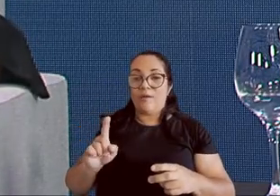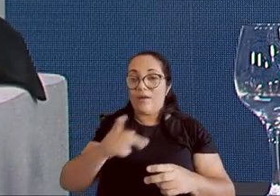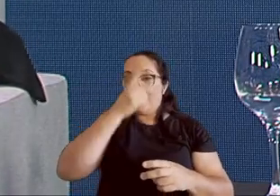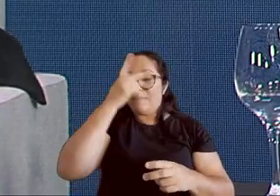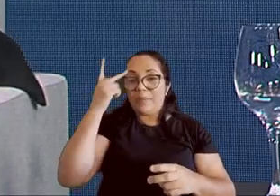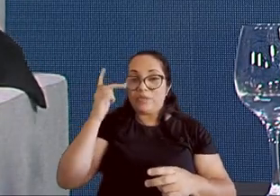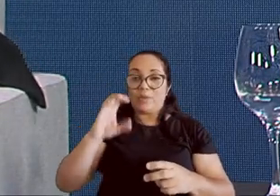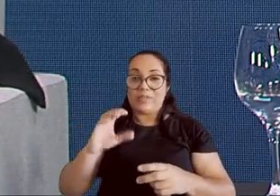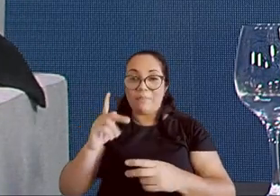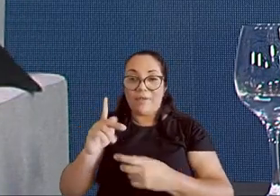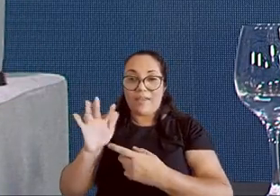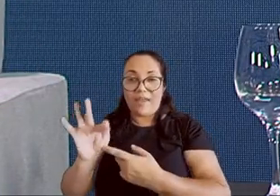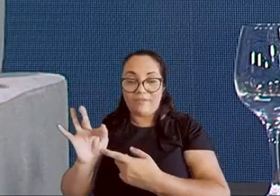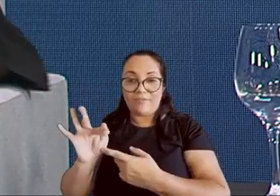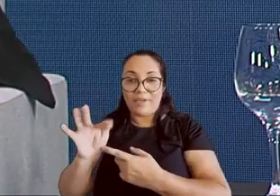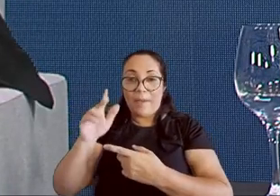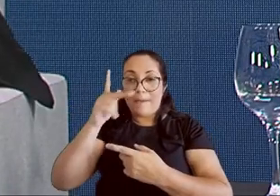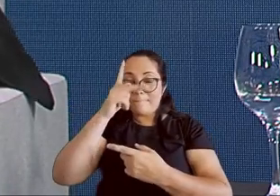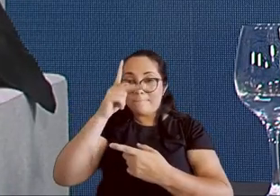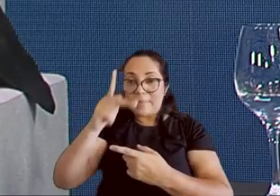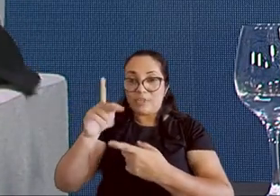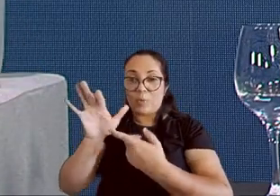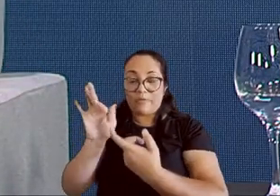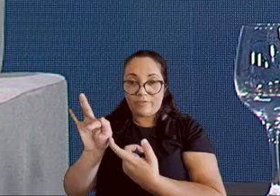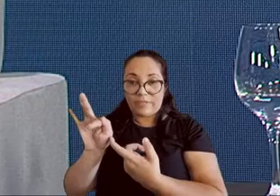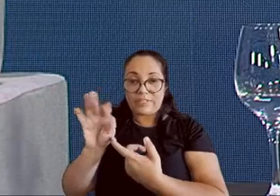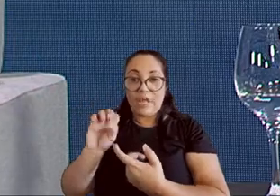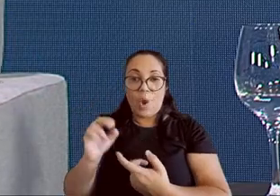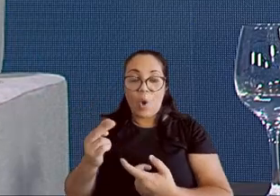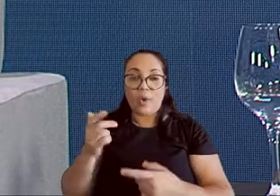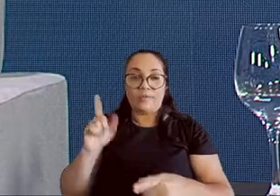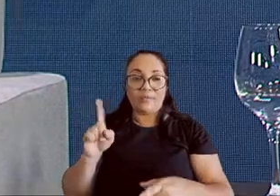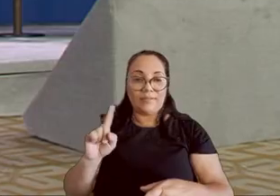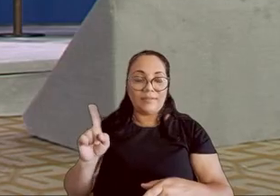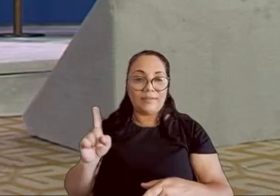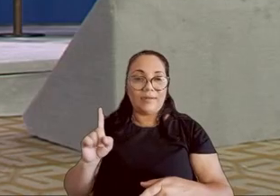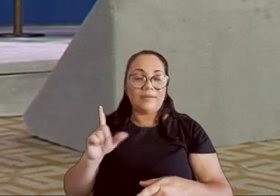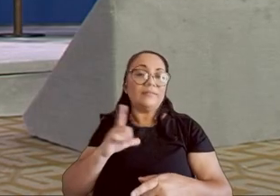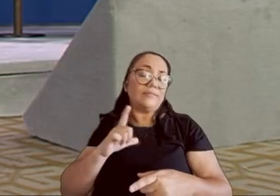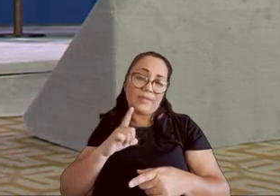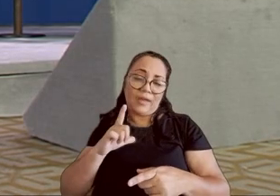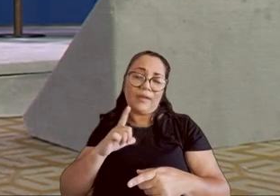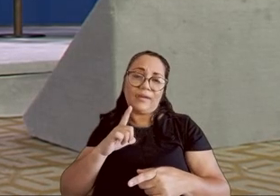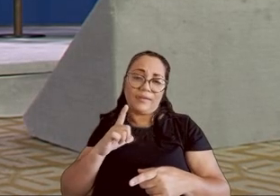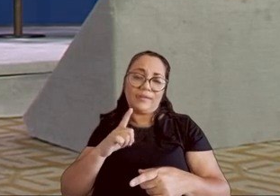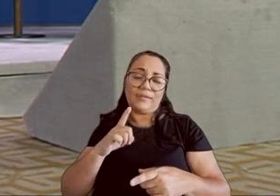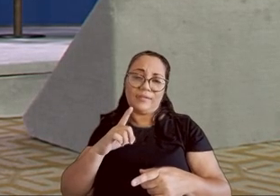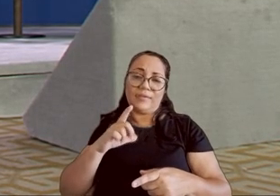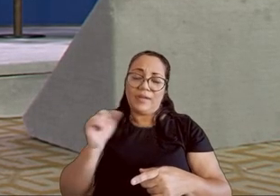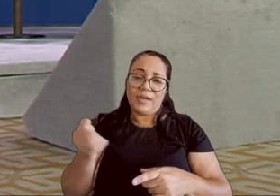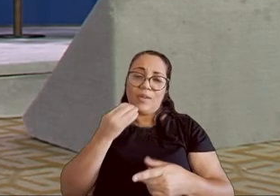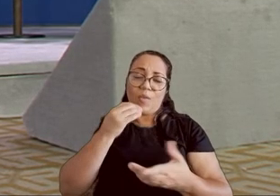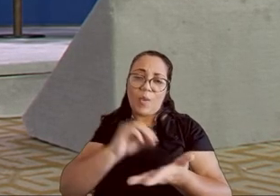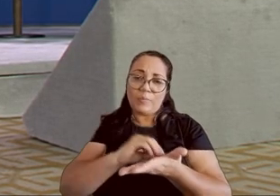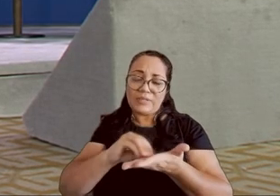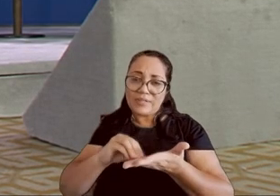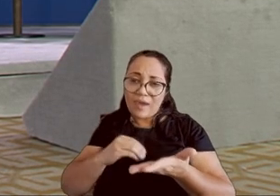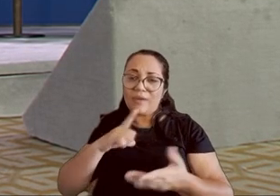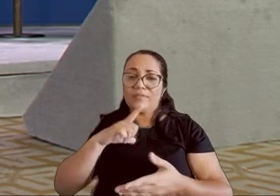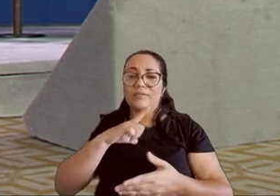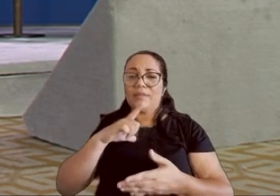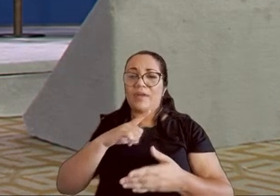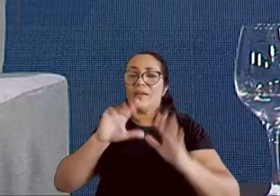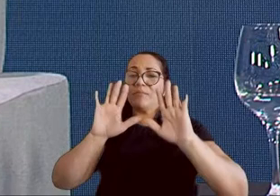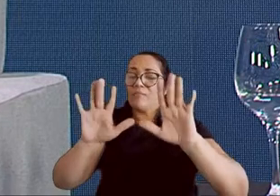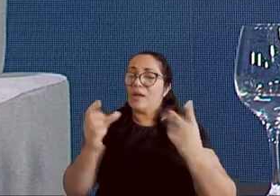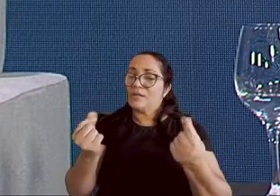realmente acho que muitos muitos diantes deram essa opção né de ver ou não a marcação mas o valor do